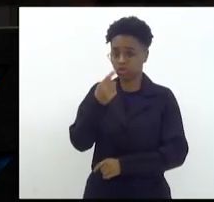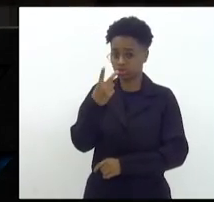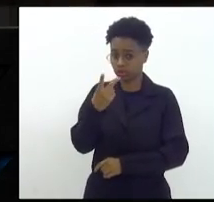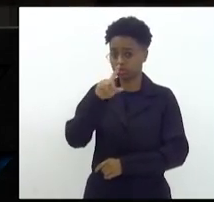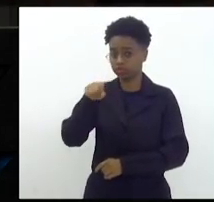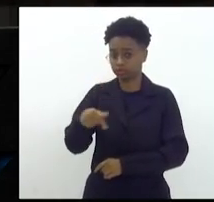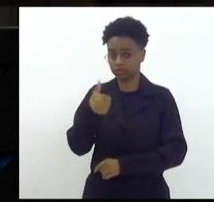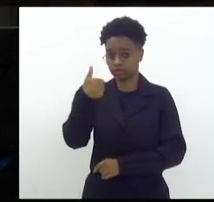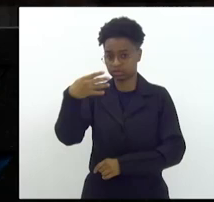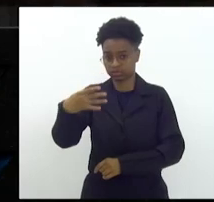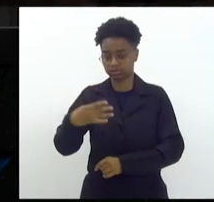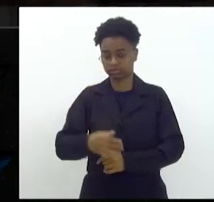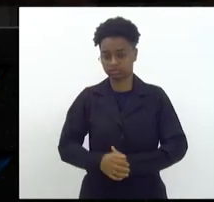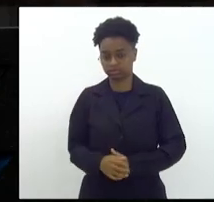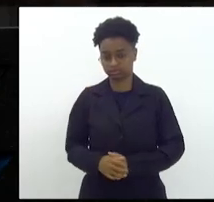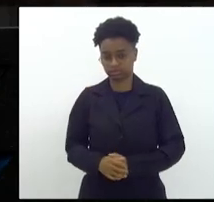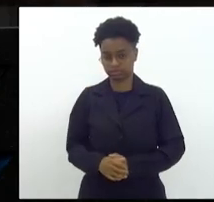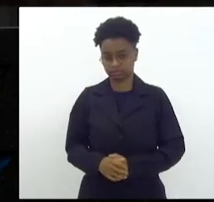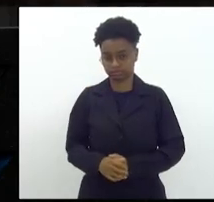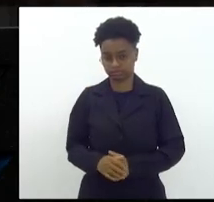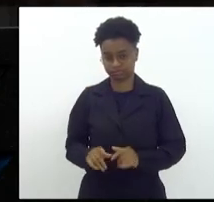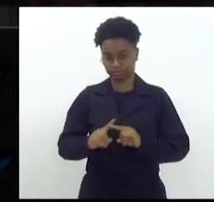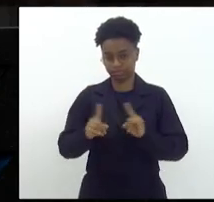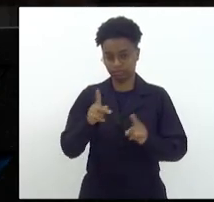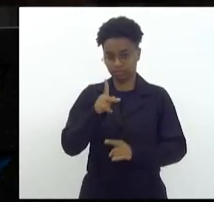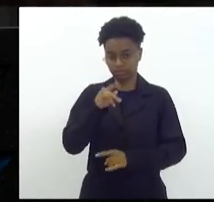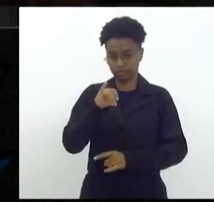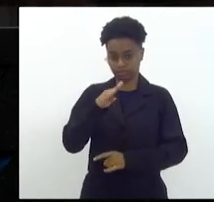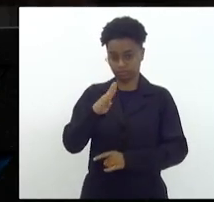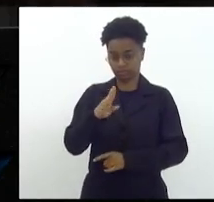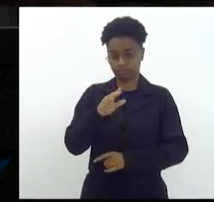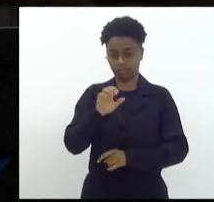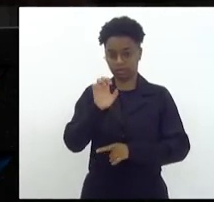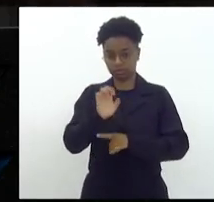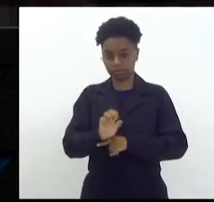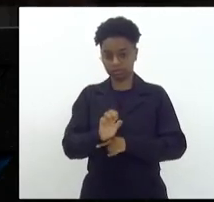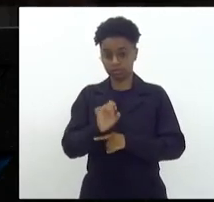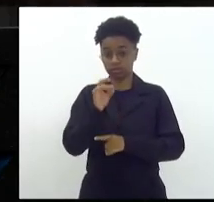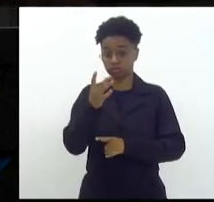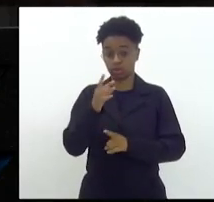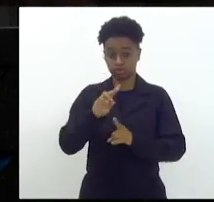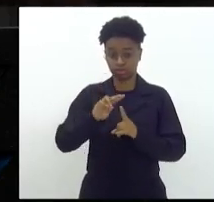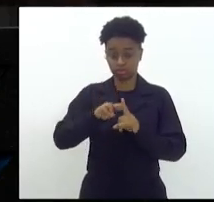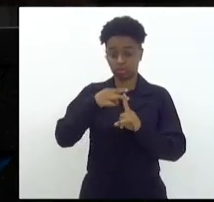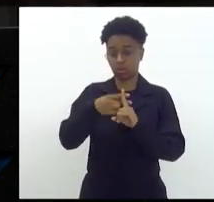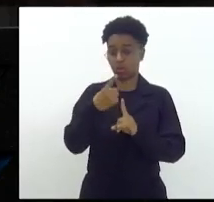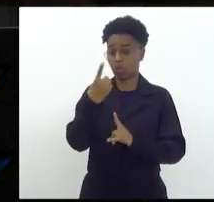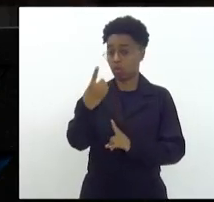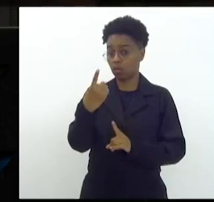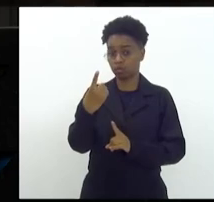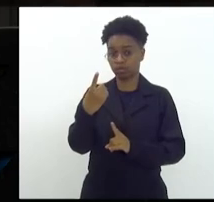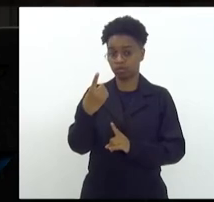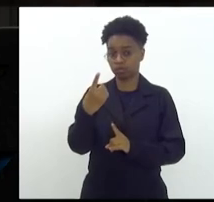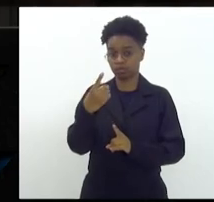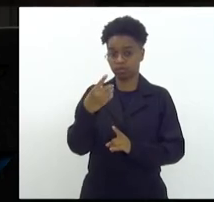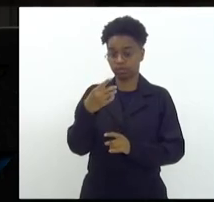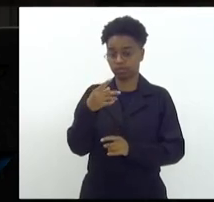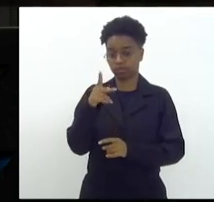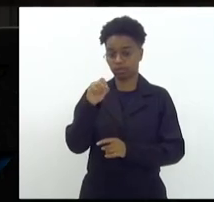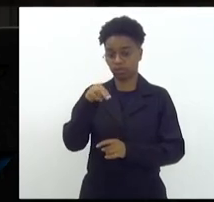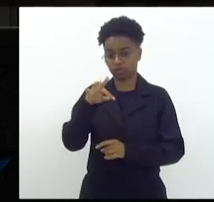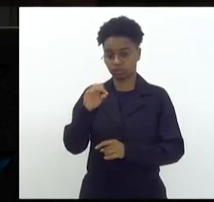2.14 e o PIB do Estado cresceu um pontinho percentual em média